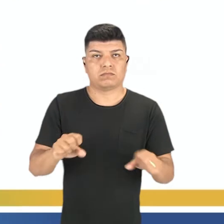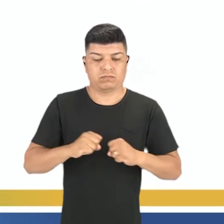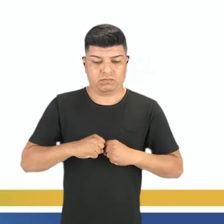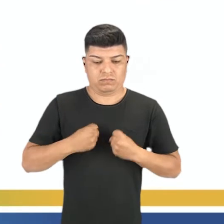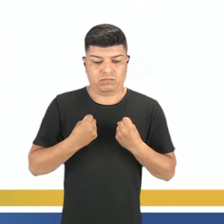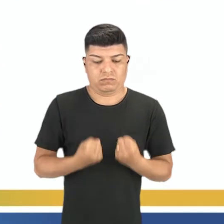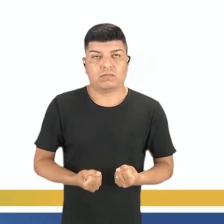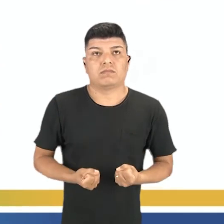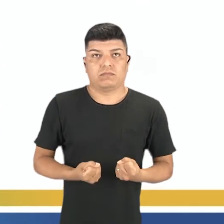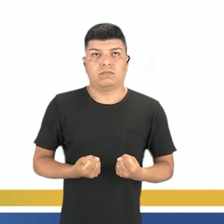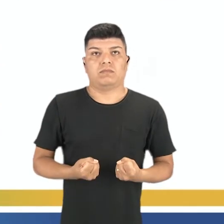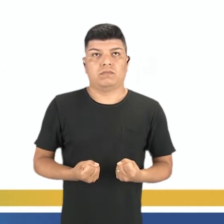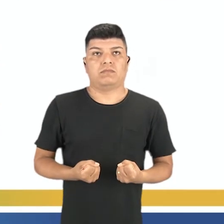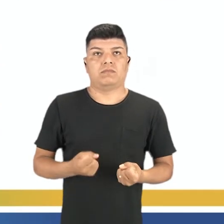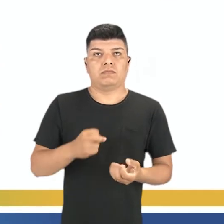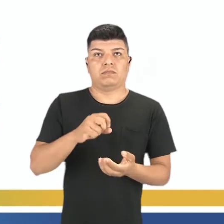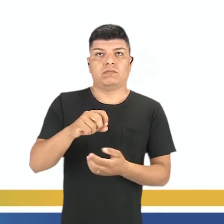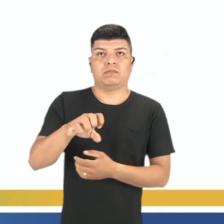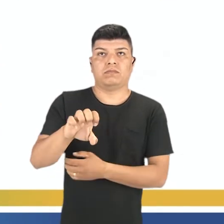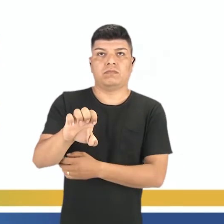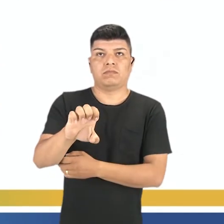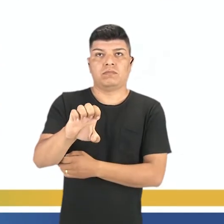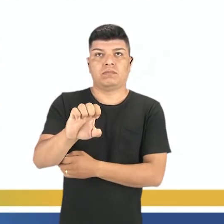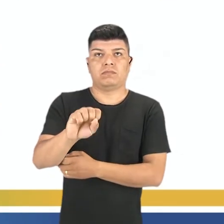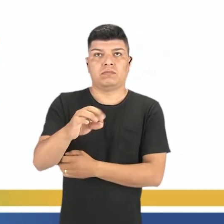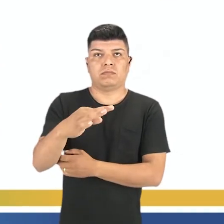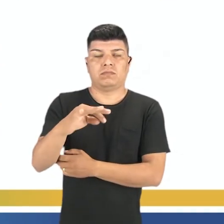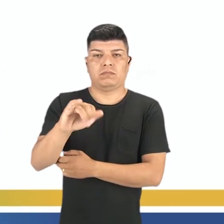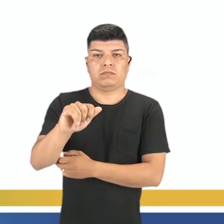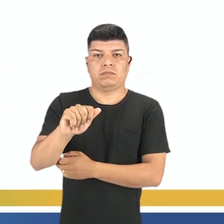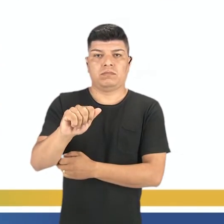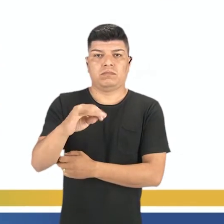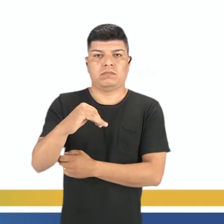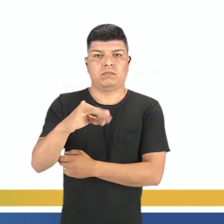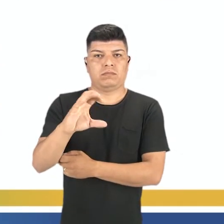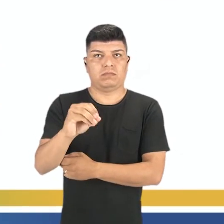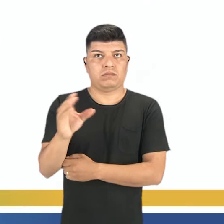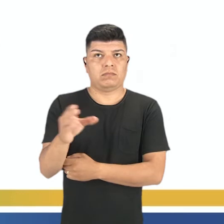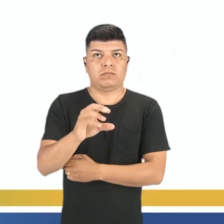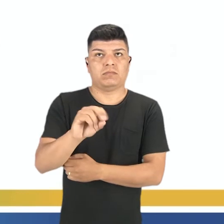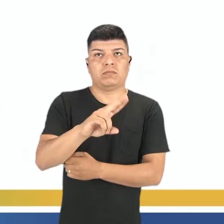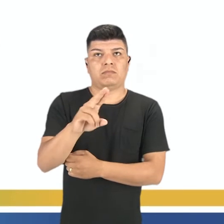ele estático ou dinâmico, isotônico ou isométrico,